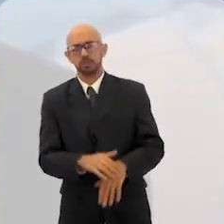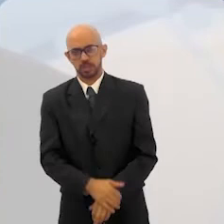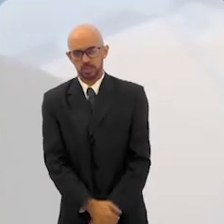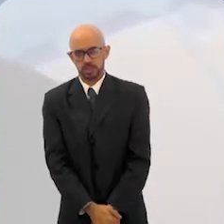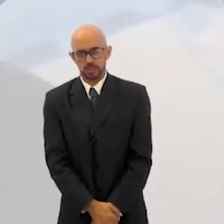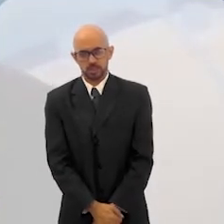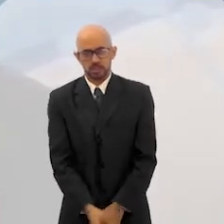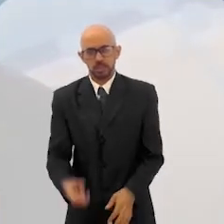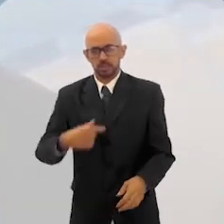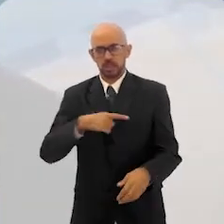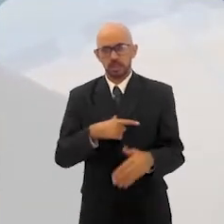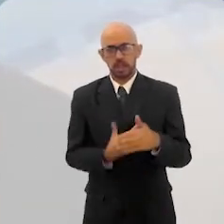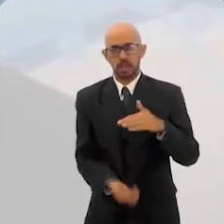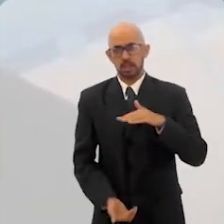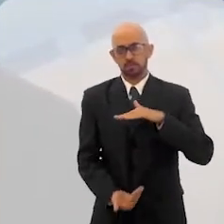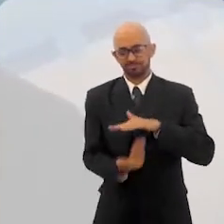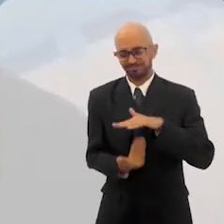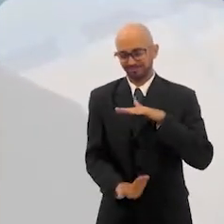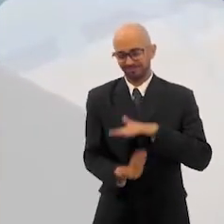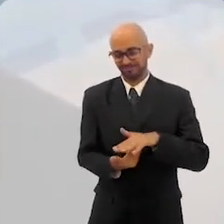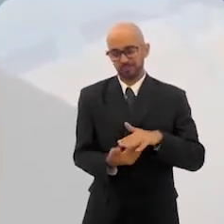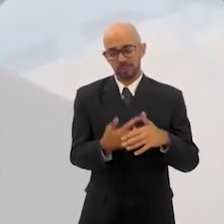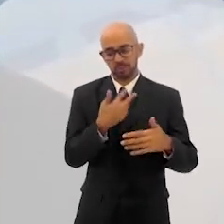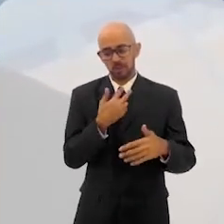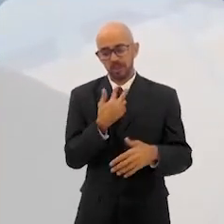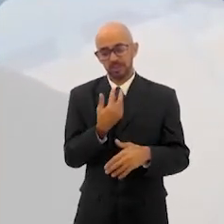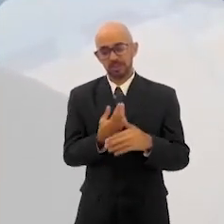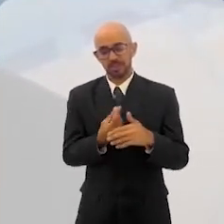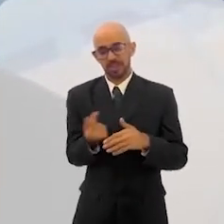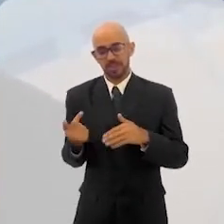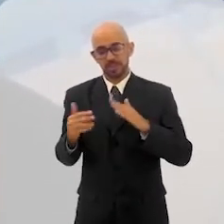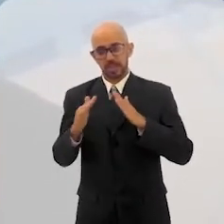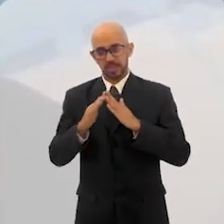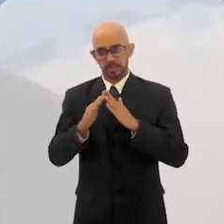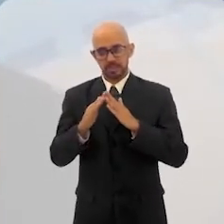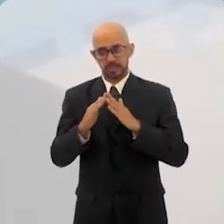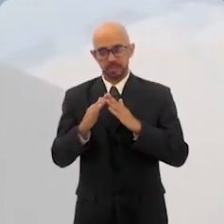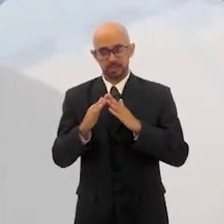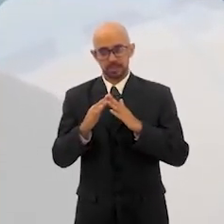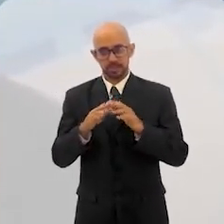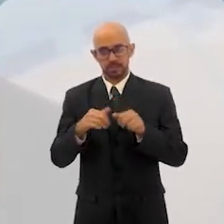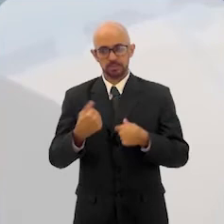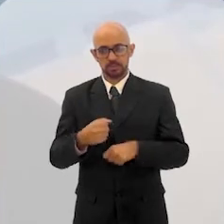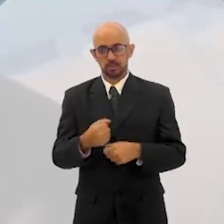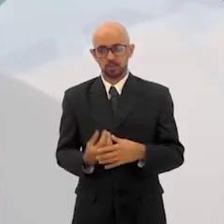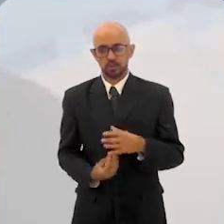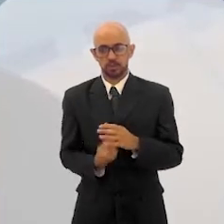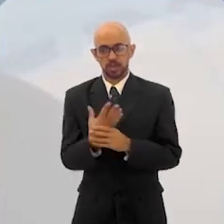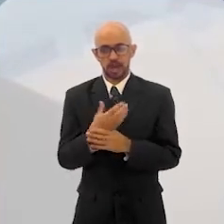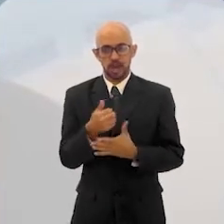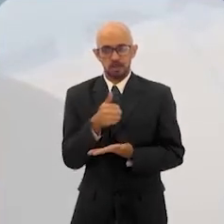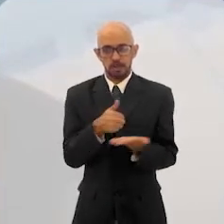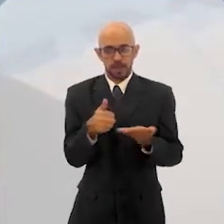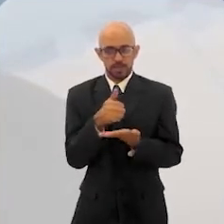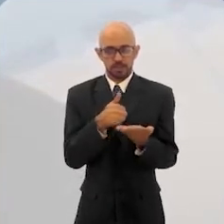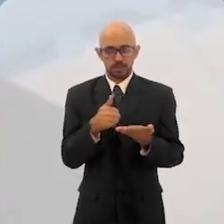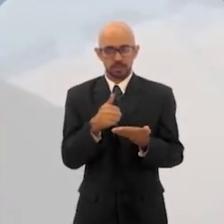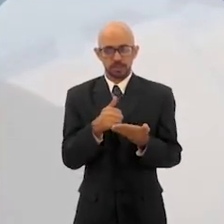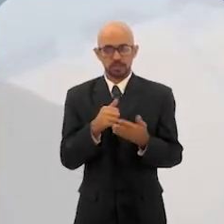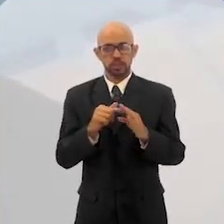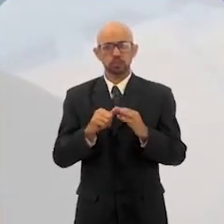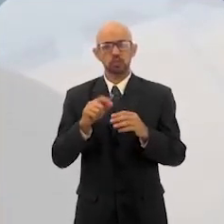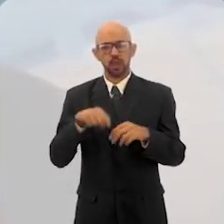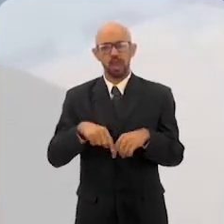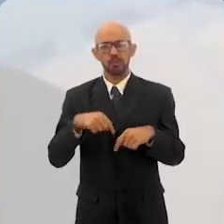num restrição de deslocamento e etc. Então a gente teve que criar as bases, e isso foi muitas